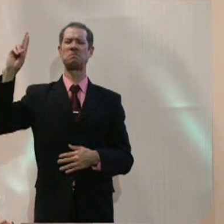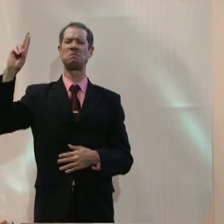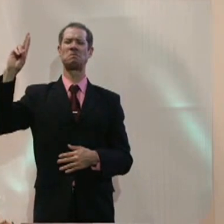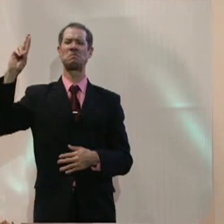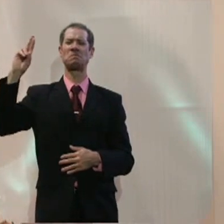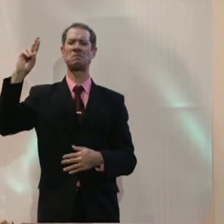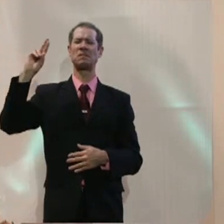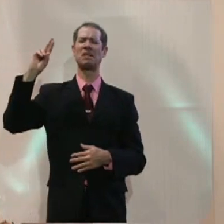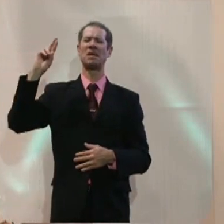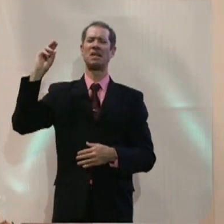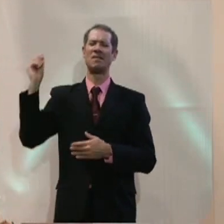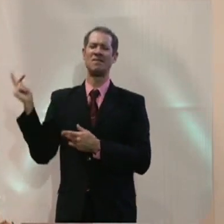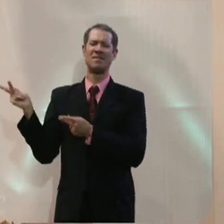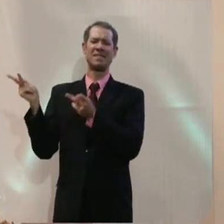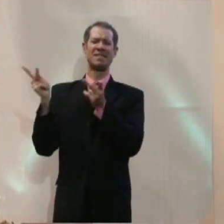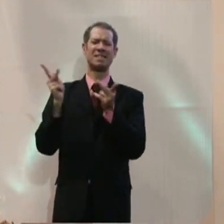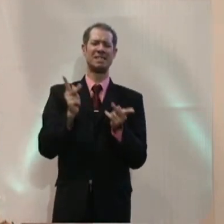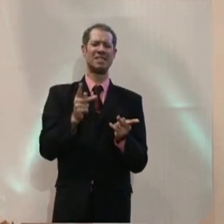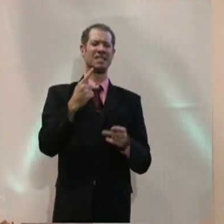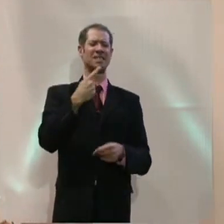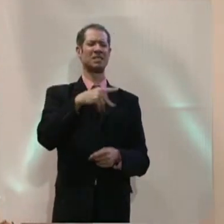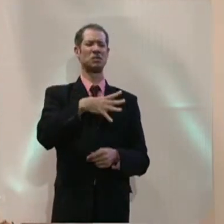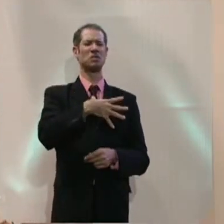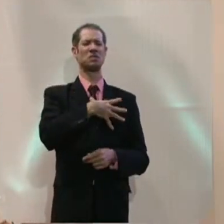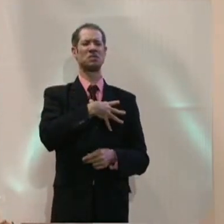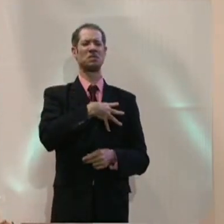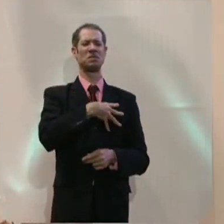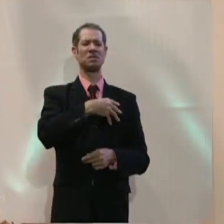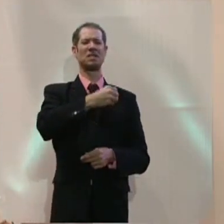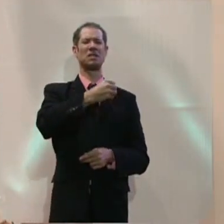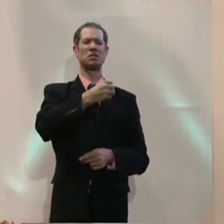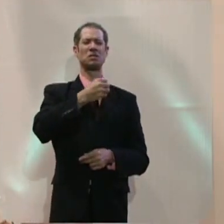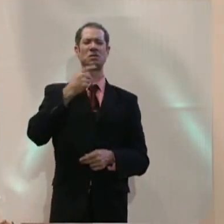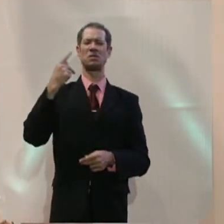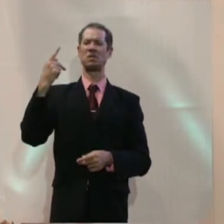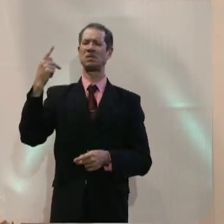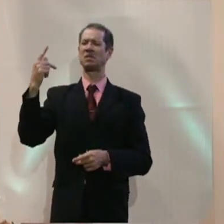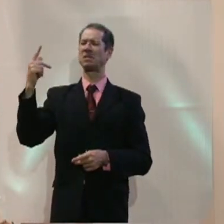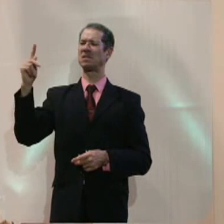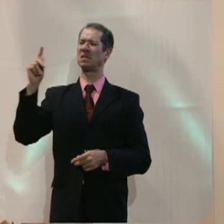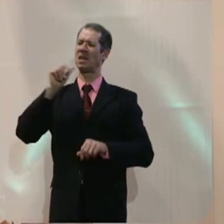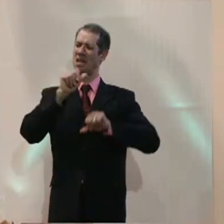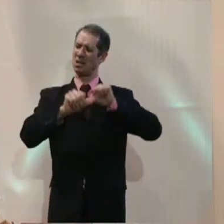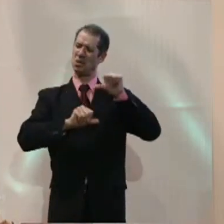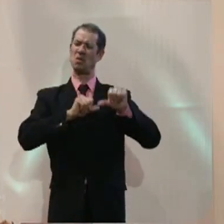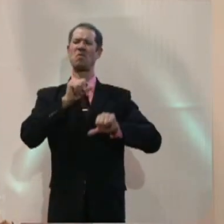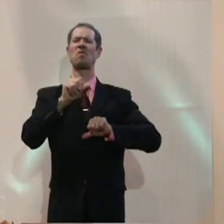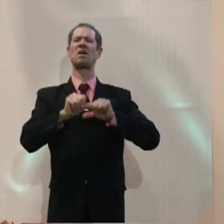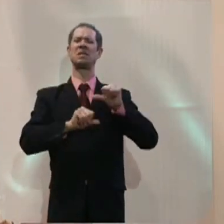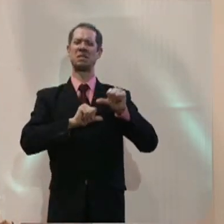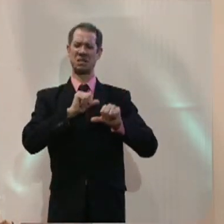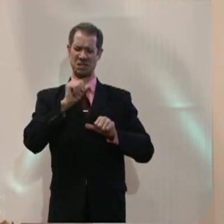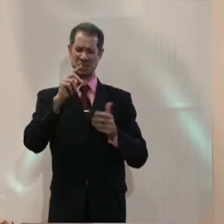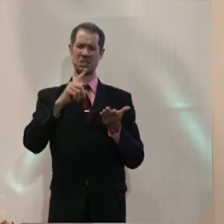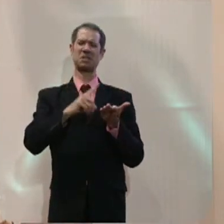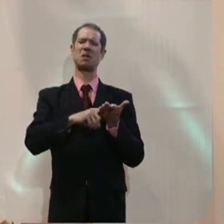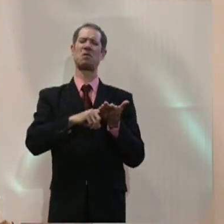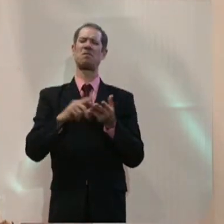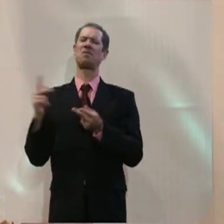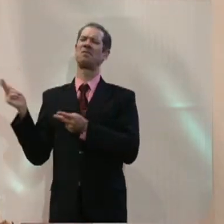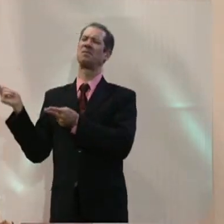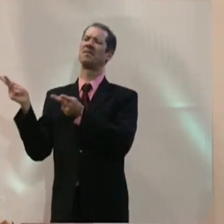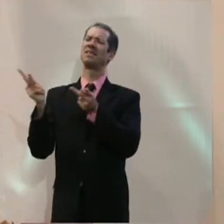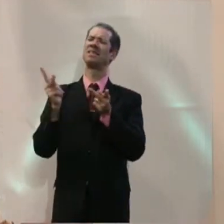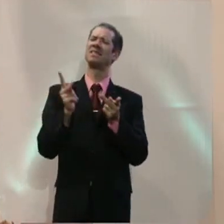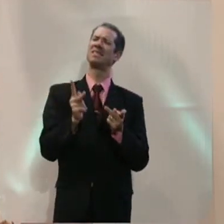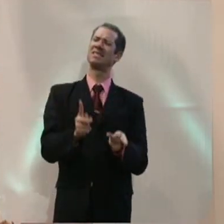Ó Senhor, visita os teus filhos com a unção do teu Espírito Santo, com a renovação da mente. Visita os teus